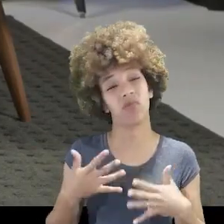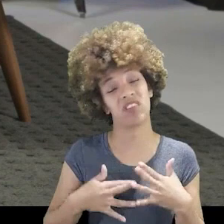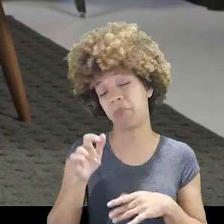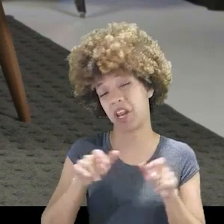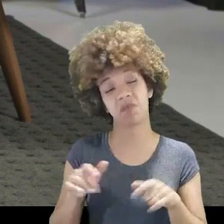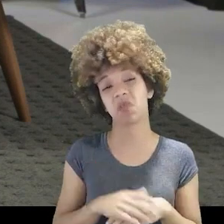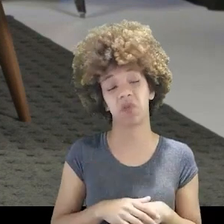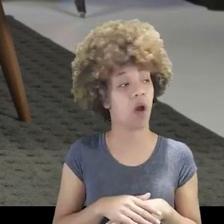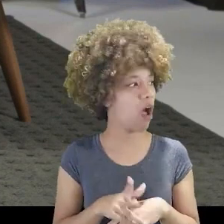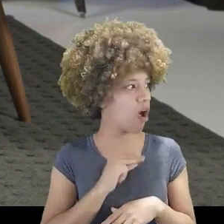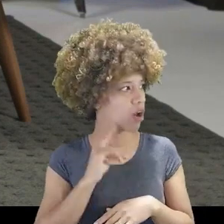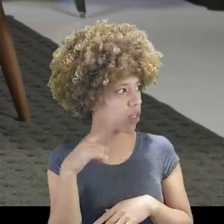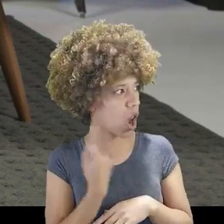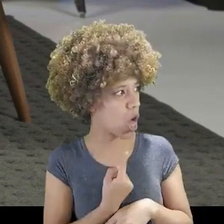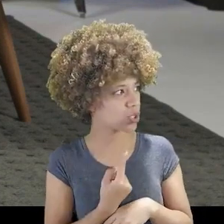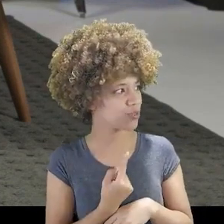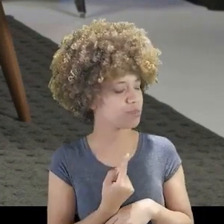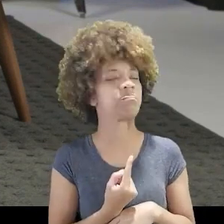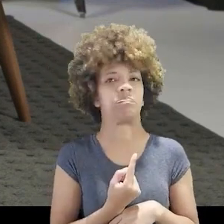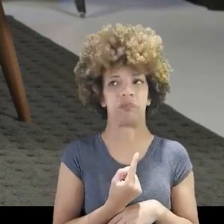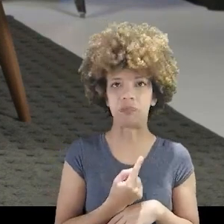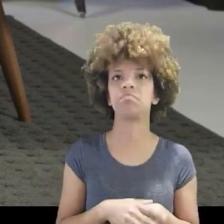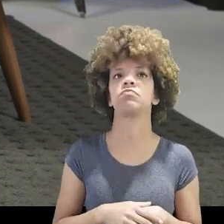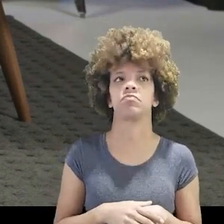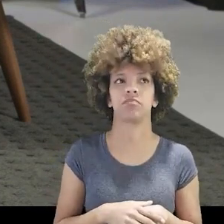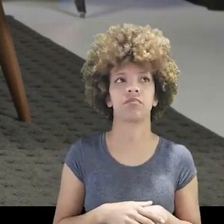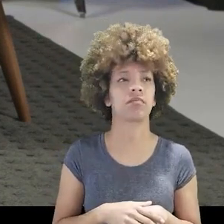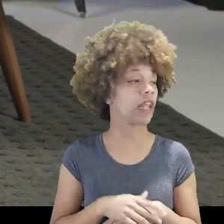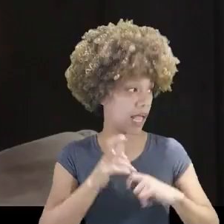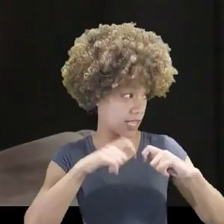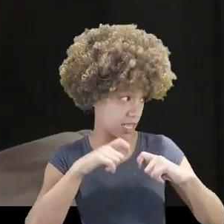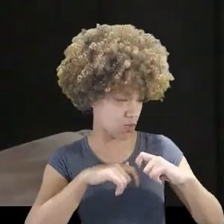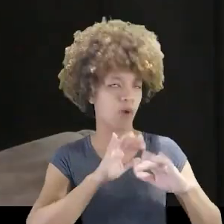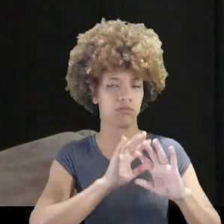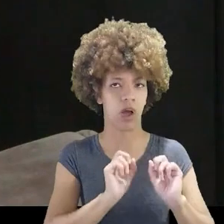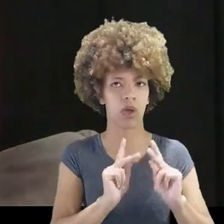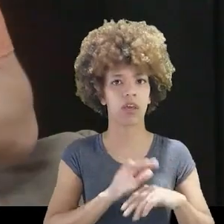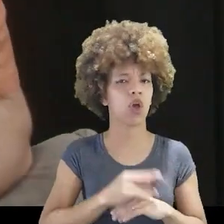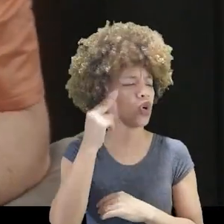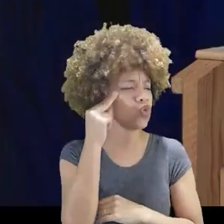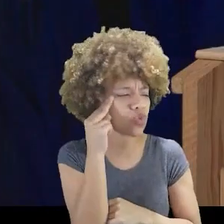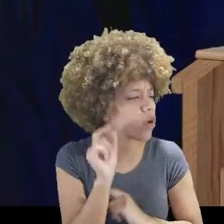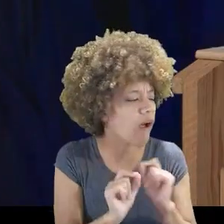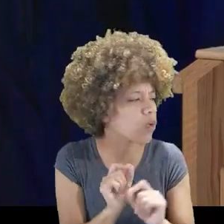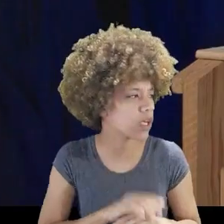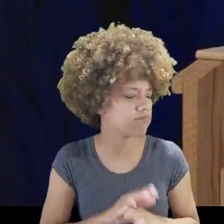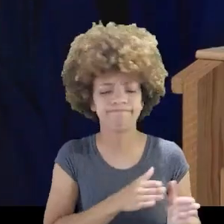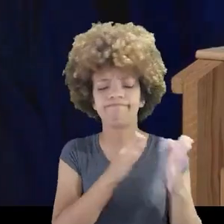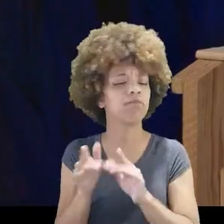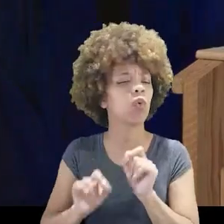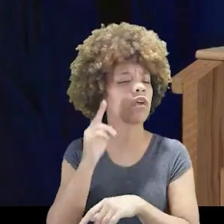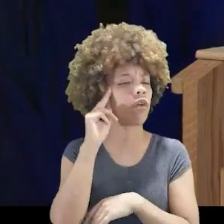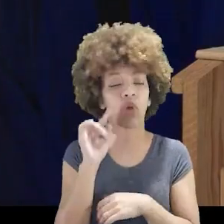atrapalhar a pessoa olha que louco é isso daí é a questão sexual tá sonho é o que então